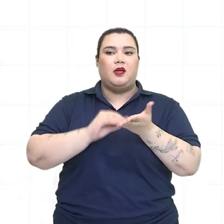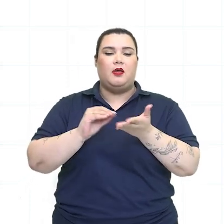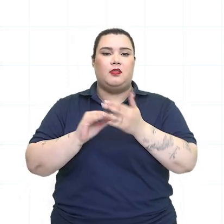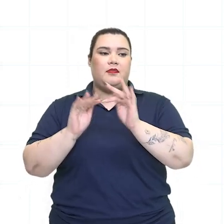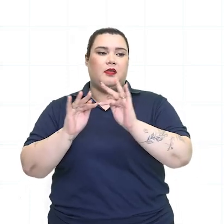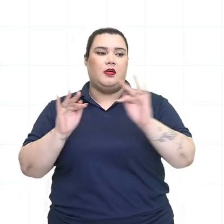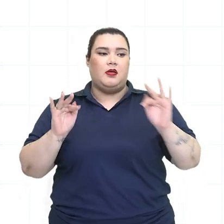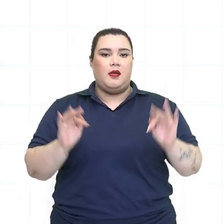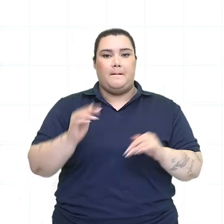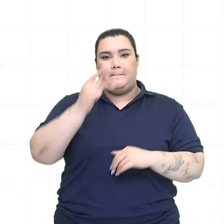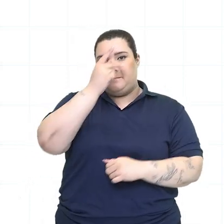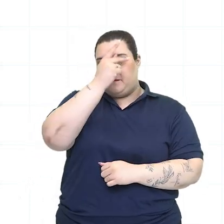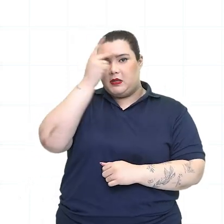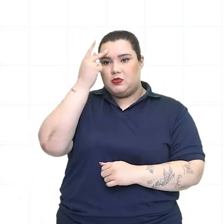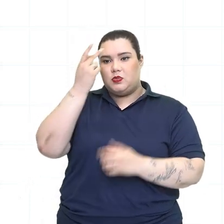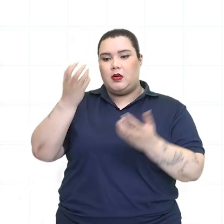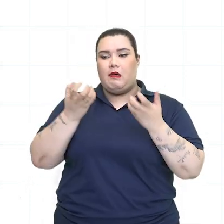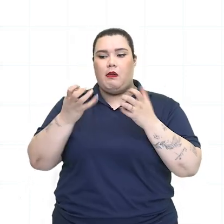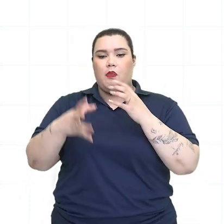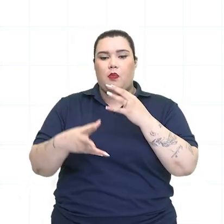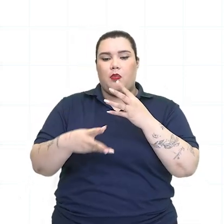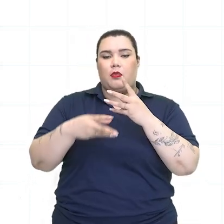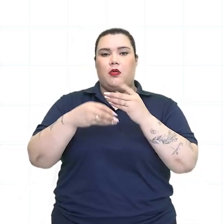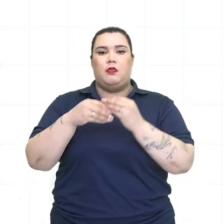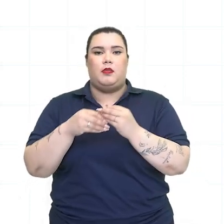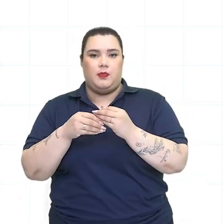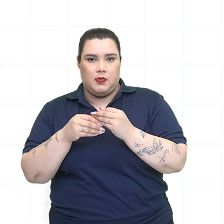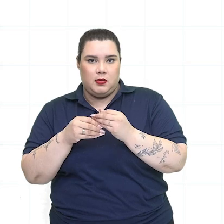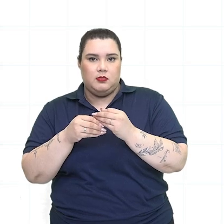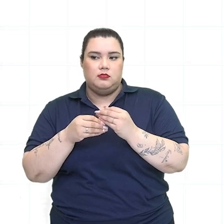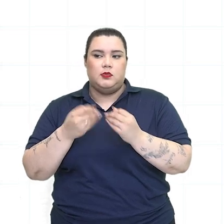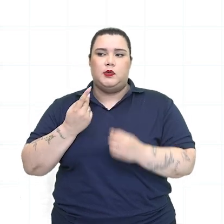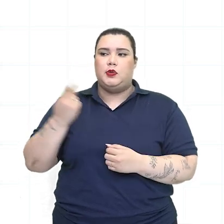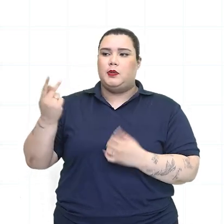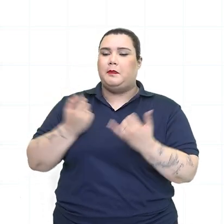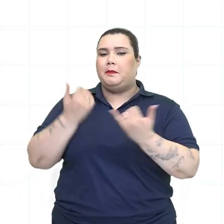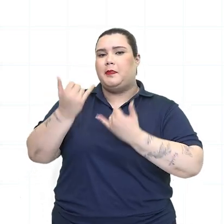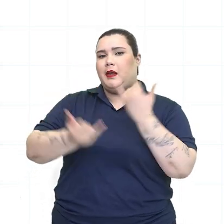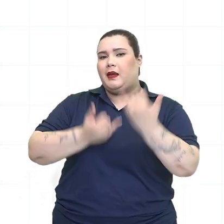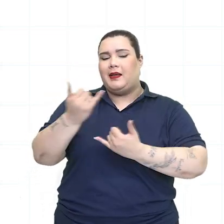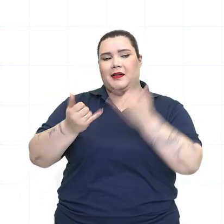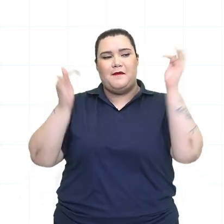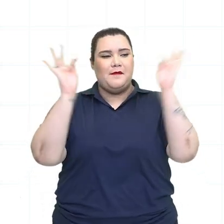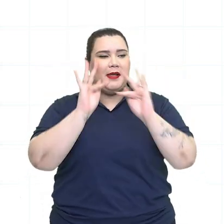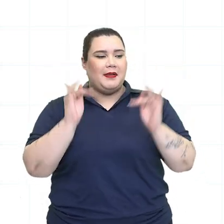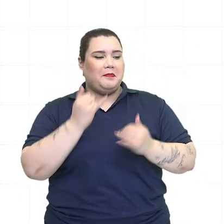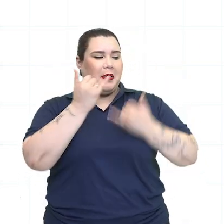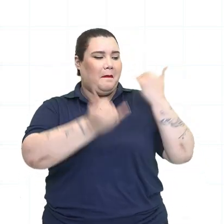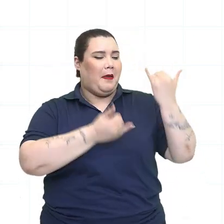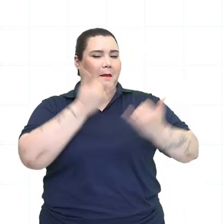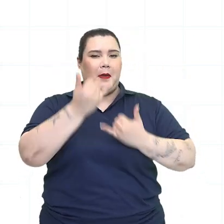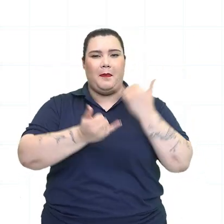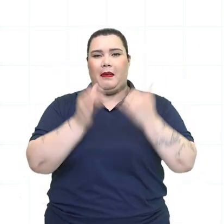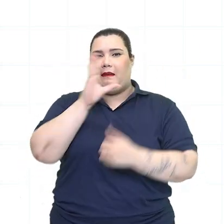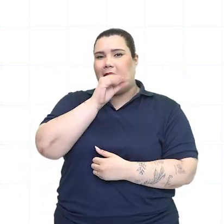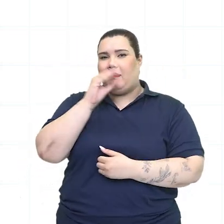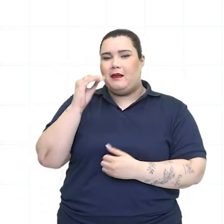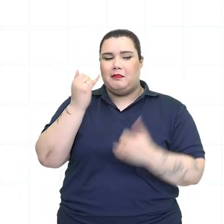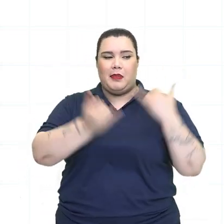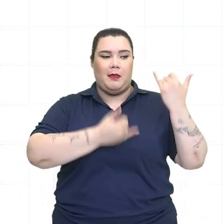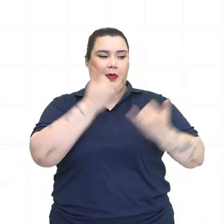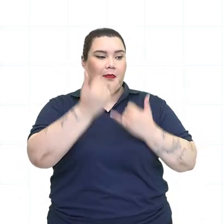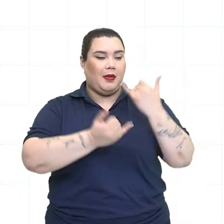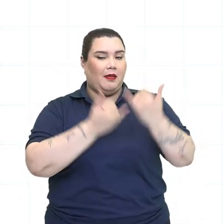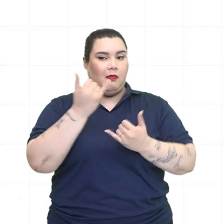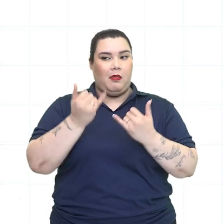a pessoa queria falar mais alguma coisa. A gente estava brincando, estava tão feliz, né, fazendo o que criança faz quando